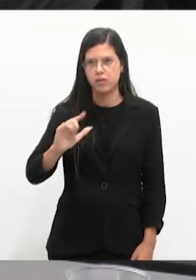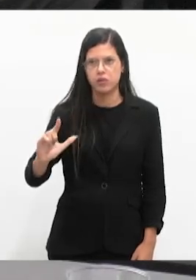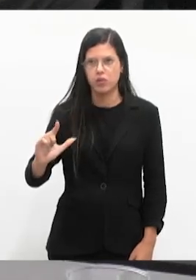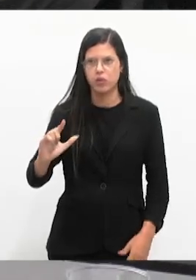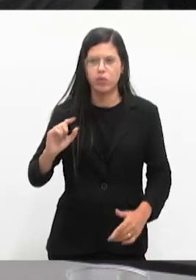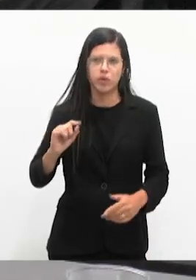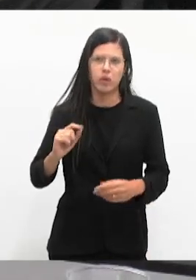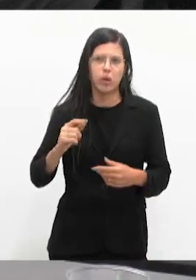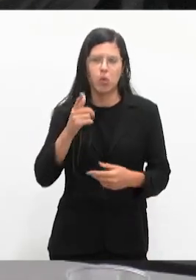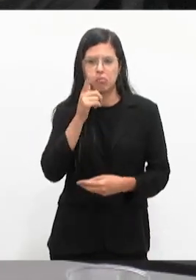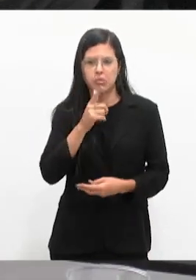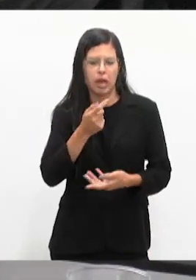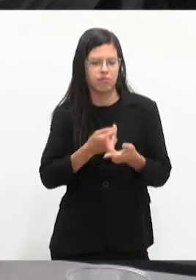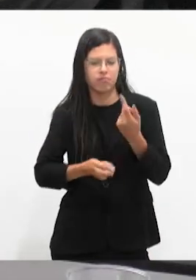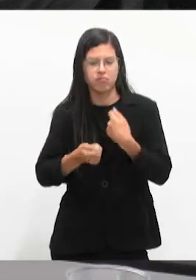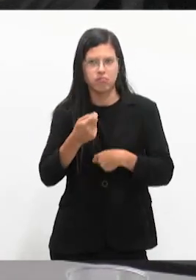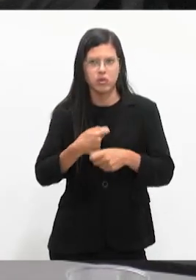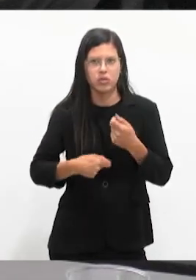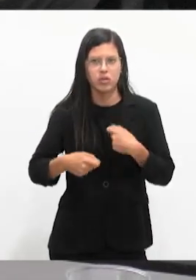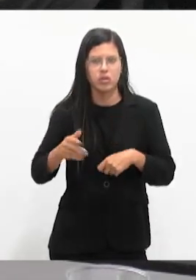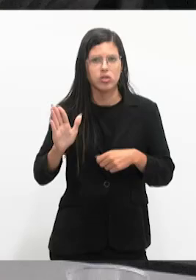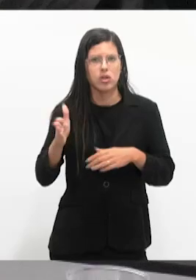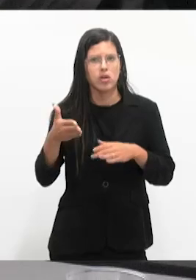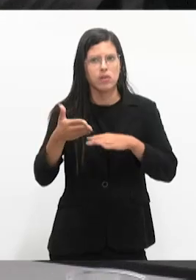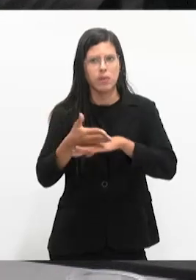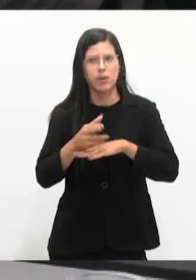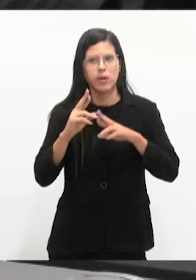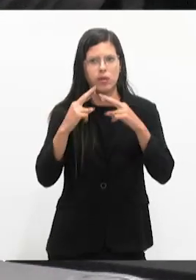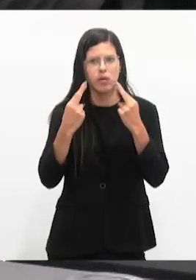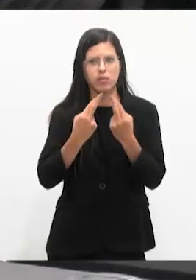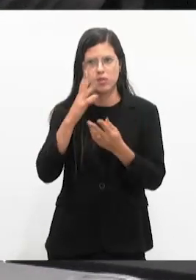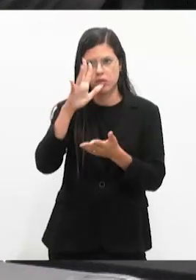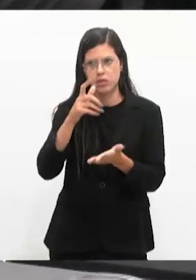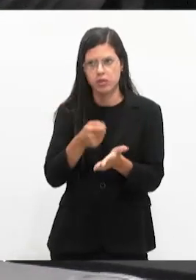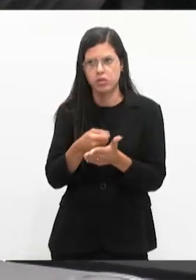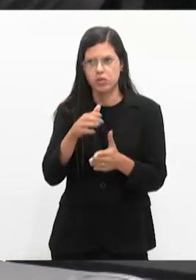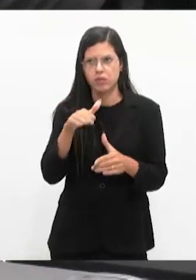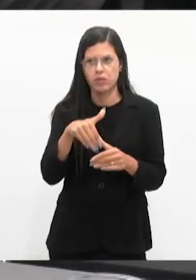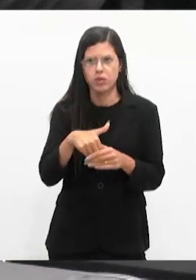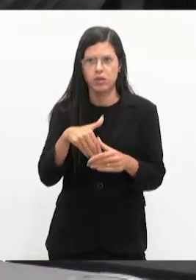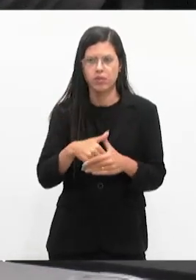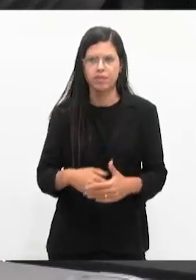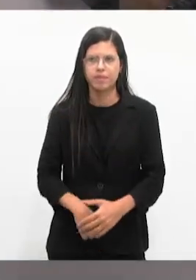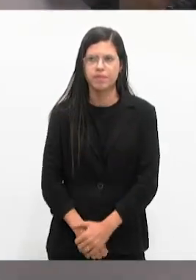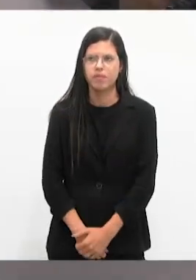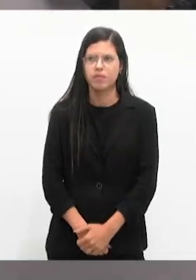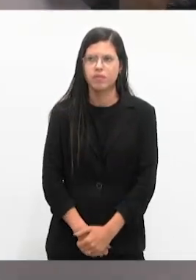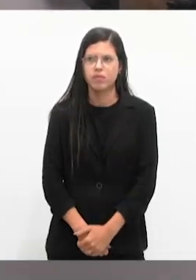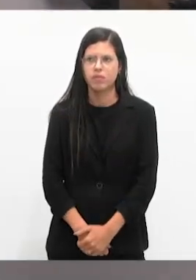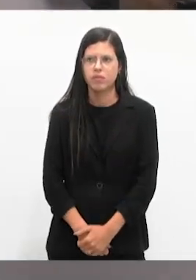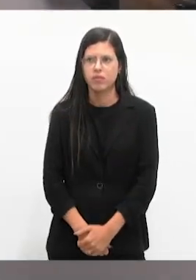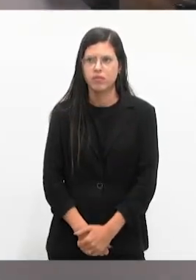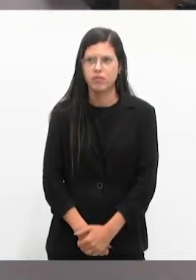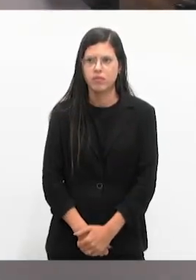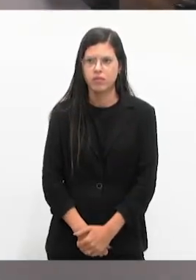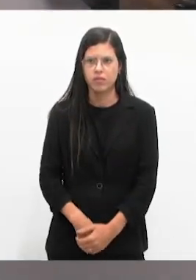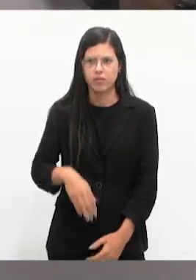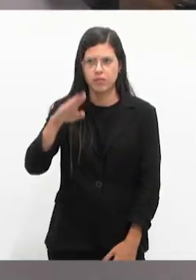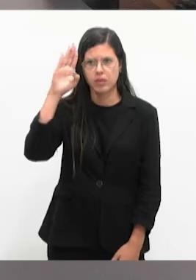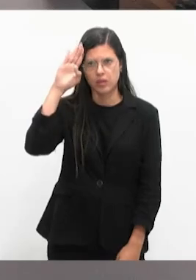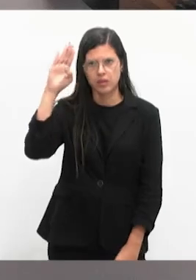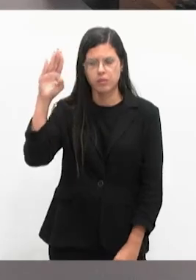conversado, negociado, e já vir para a reunião aqui para a gente decidir isso e botar logo em votação isso. Maravilha. Principalmente essa questão